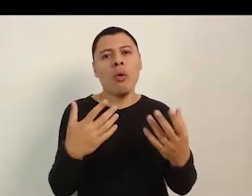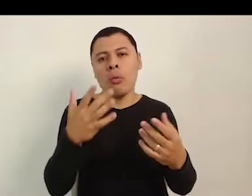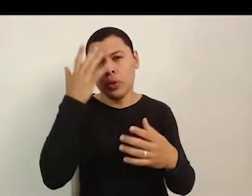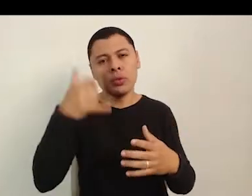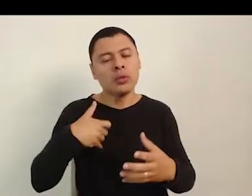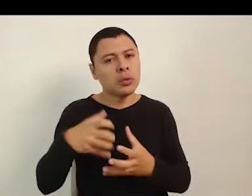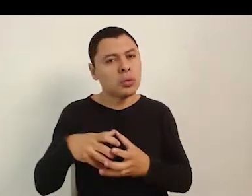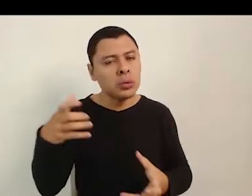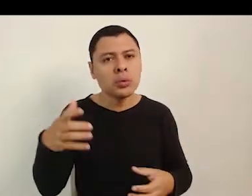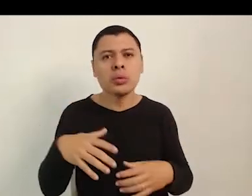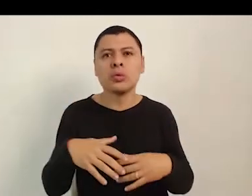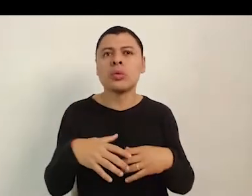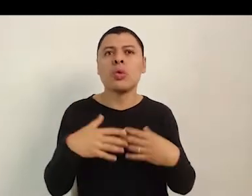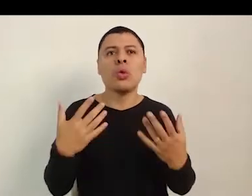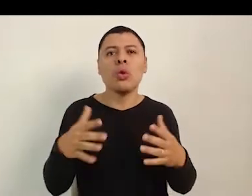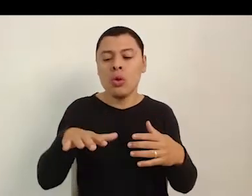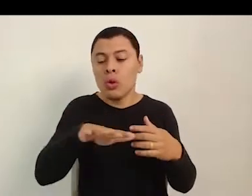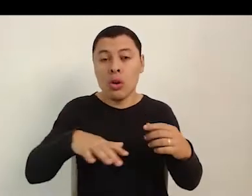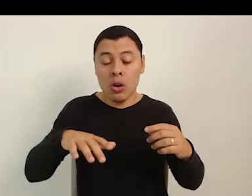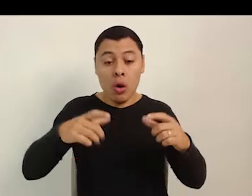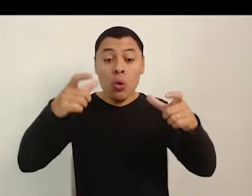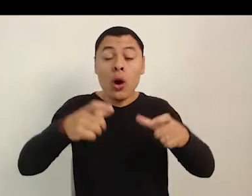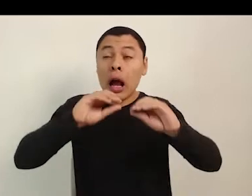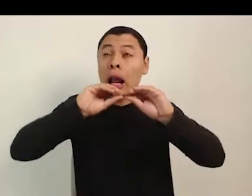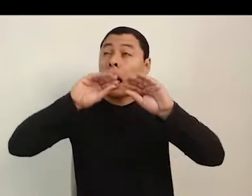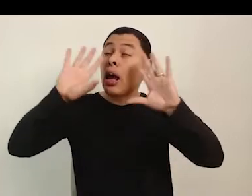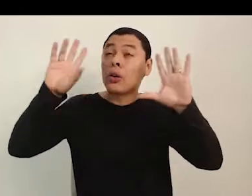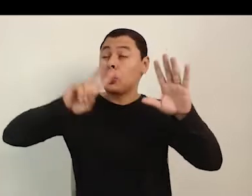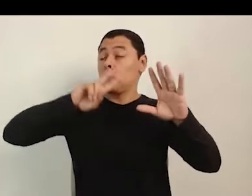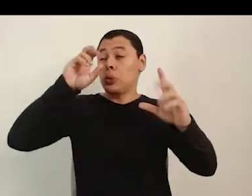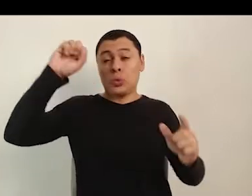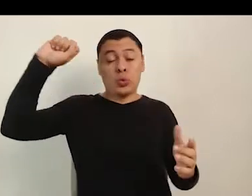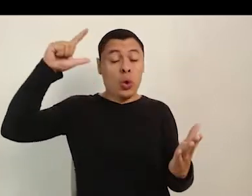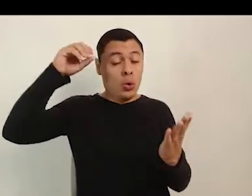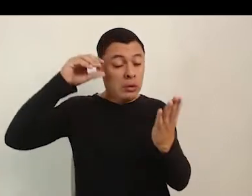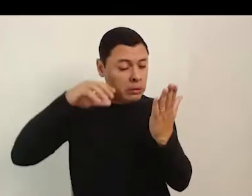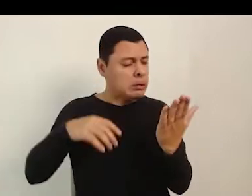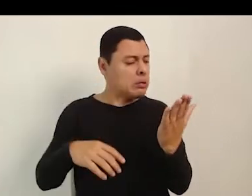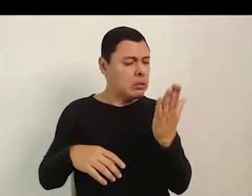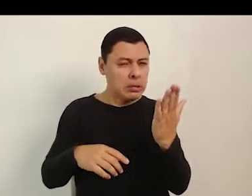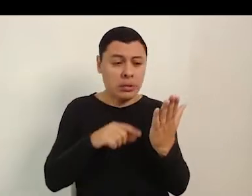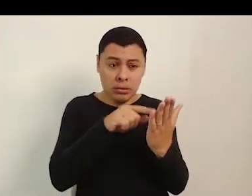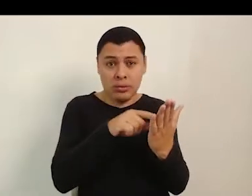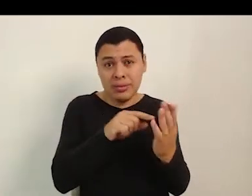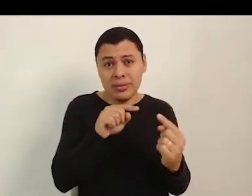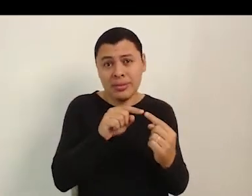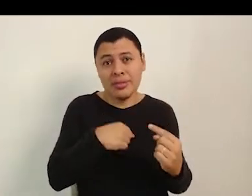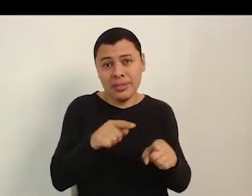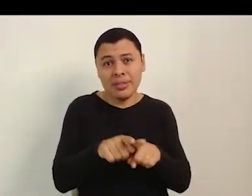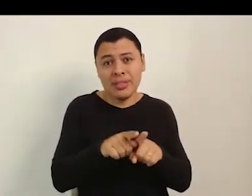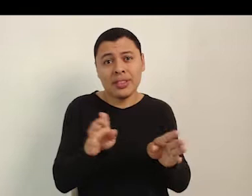gente está falando de pessoas que estão num ambiente muito claro, a gente está falando de pessoas em diversos cenários. Então, nós de acessibilidade, vamos dizer